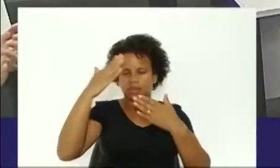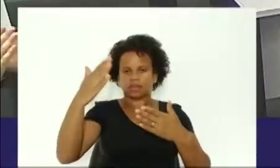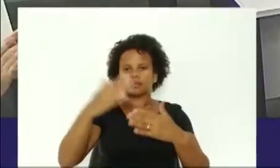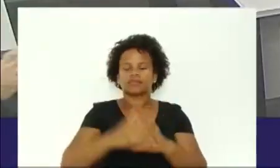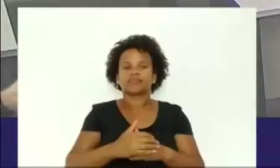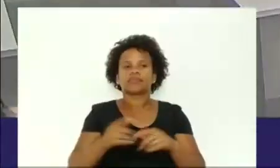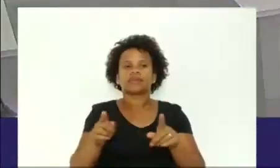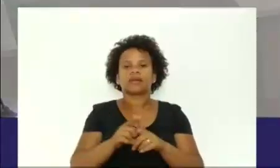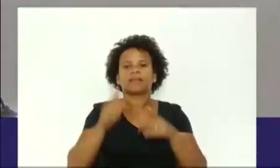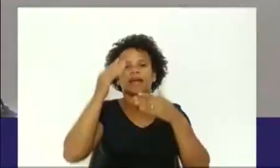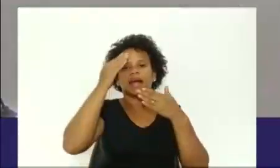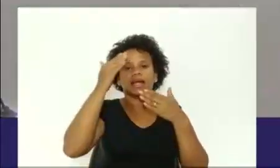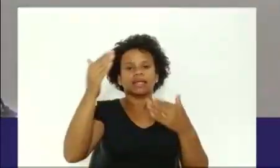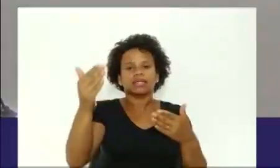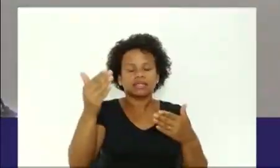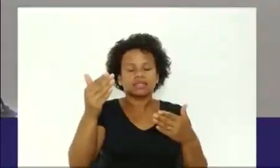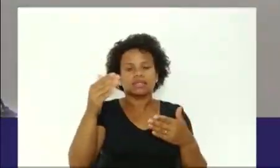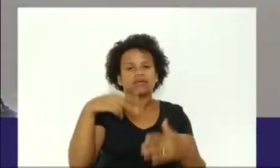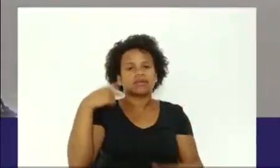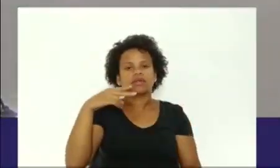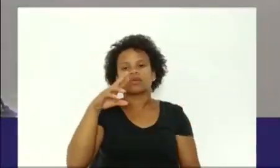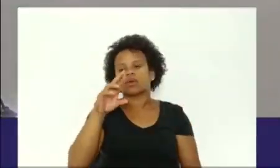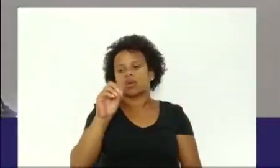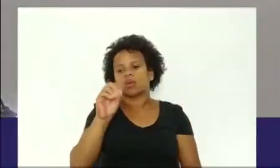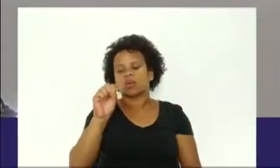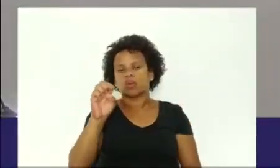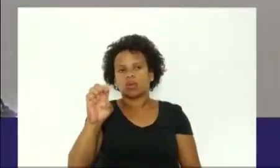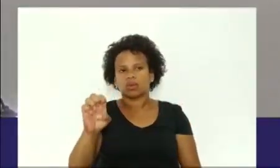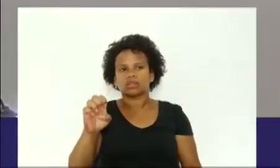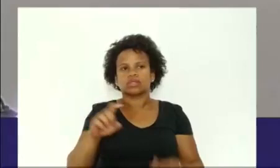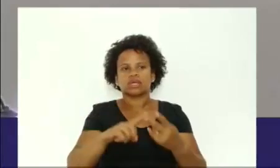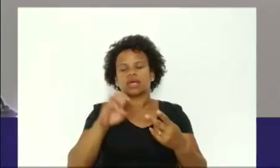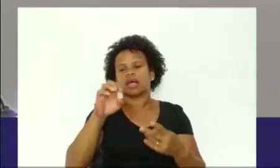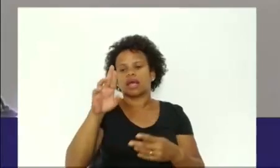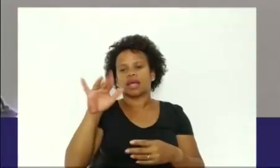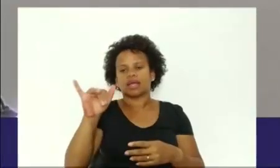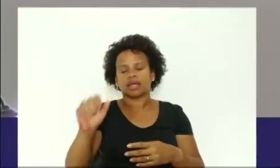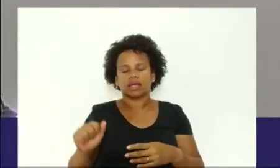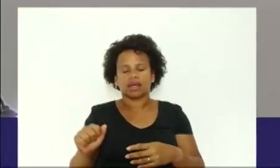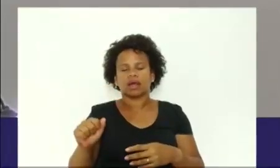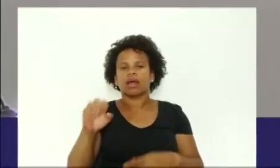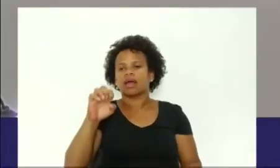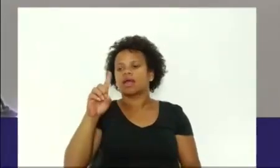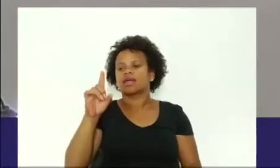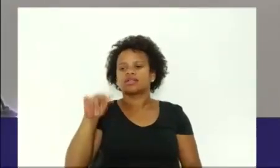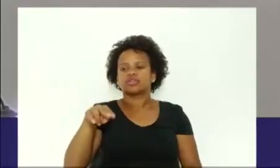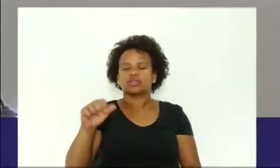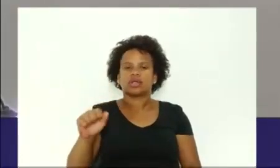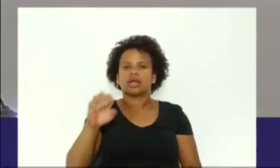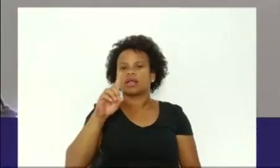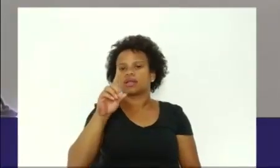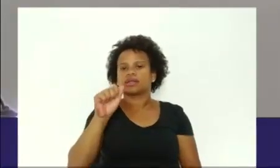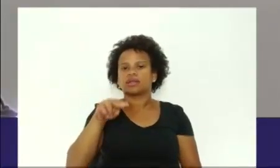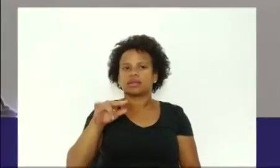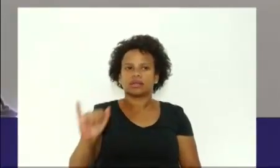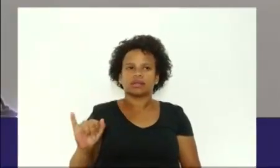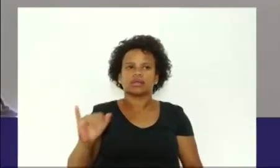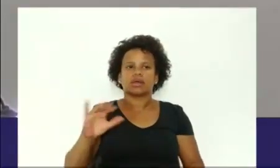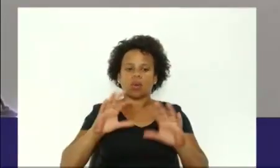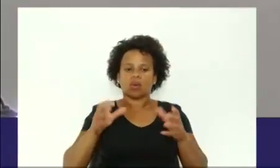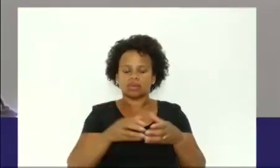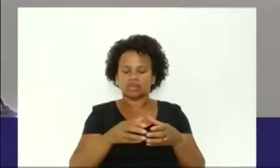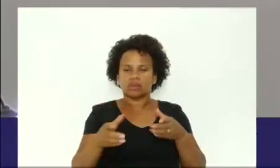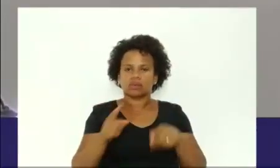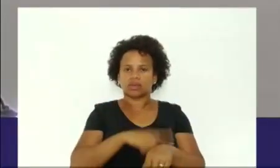agradecer imensamente, vereadora Rose, vereadora Érica, a Edna, a Dani, por essa comissão temporária, a qual